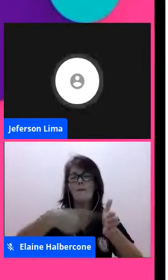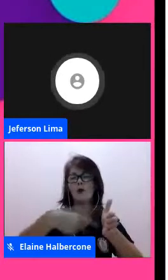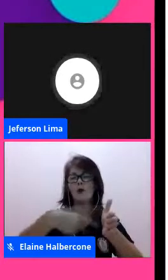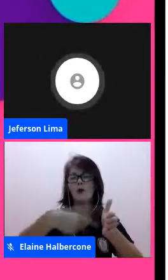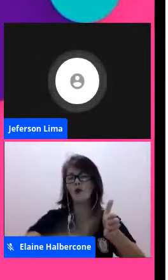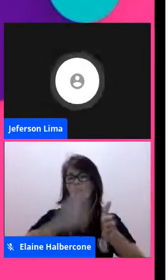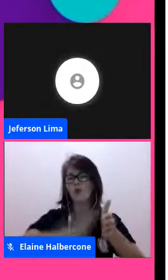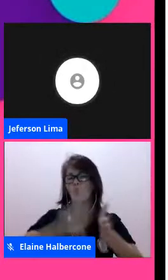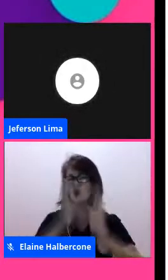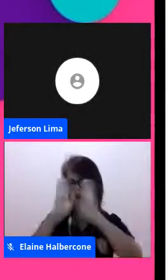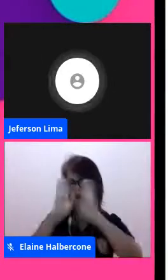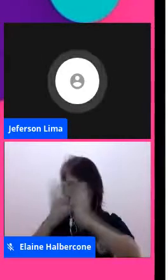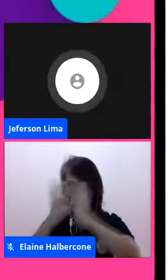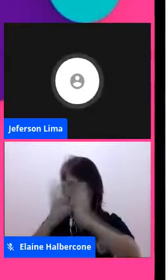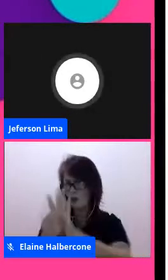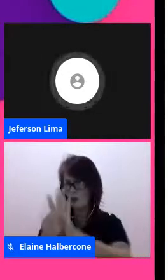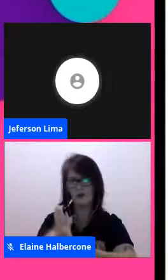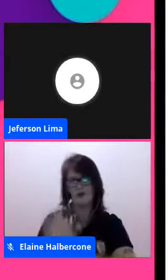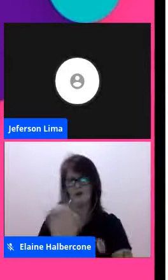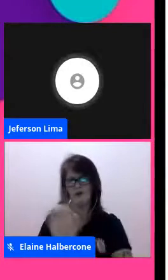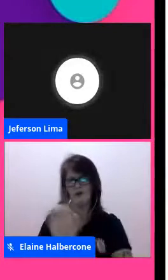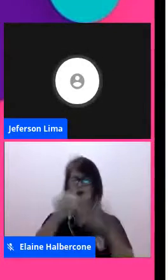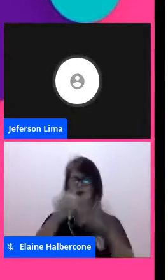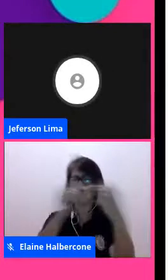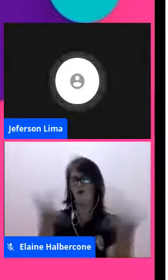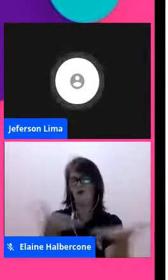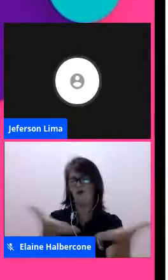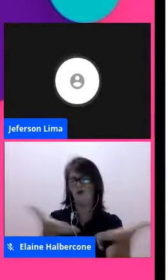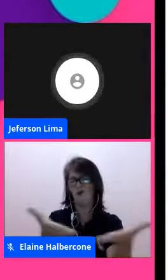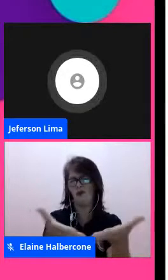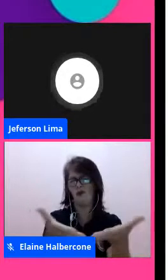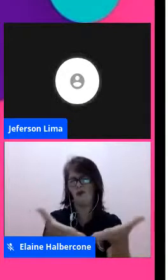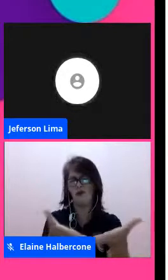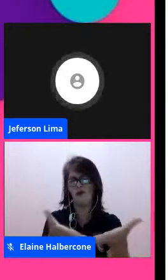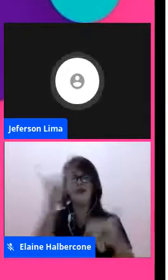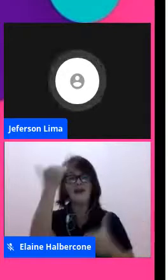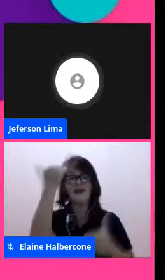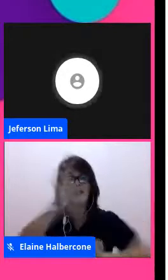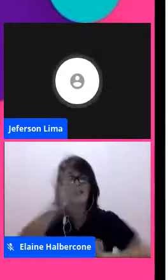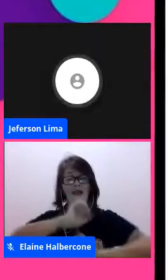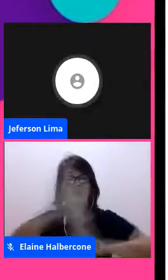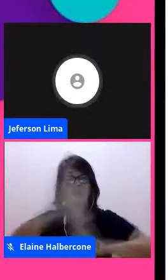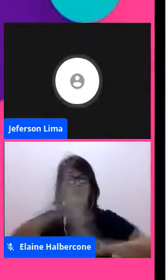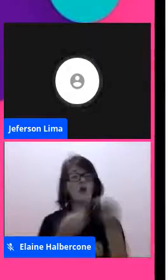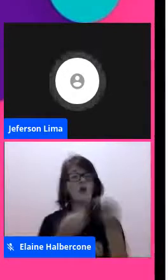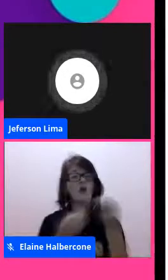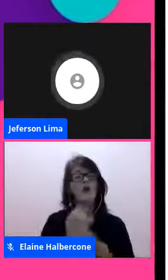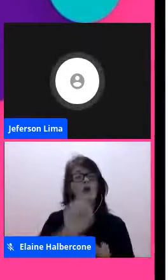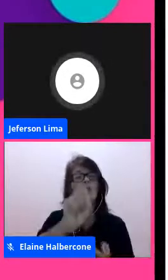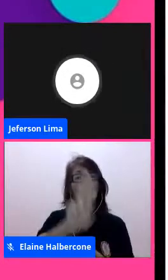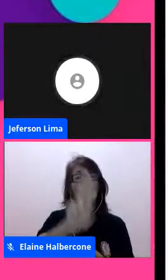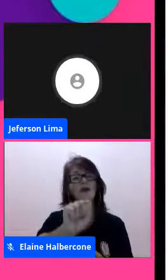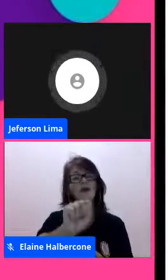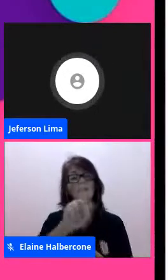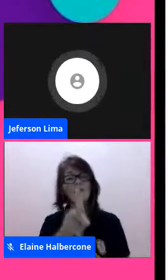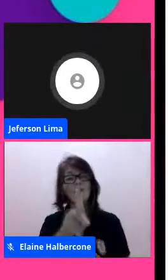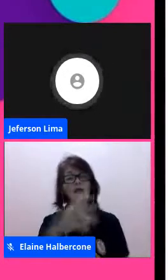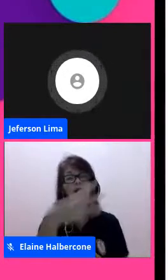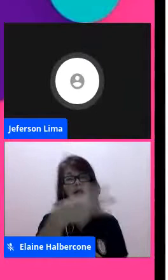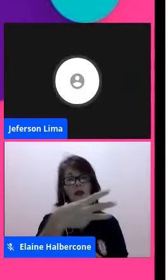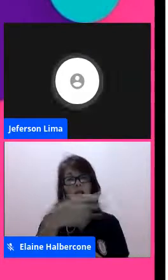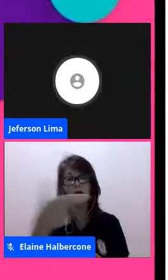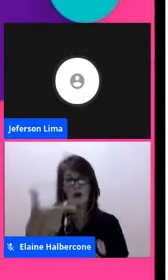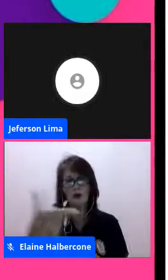extremamente específicos, mas não é o nosso objetivo. Nosso objetivo aqui é entender, né, como é que o ESP32 ganhou essa fama que ele